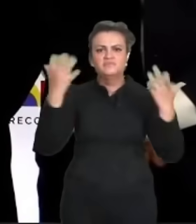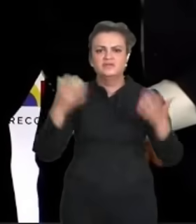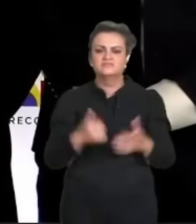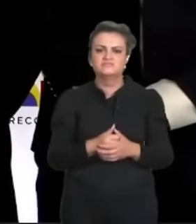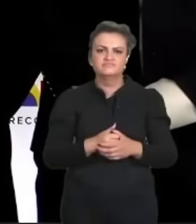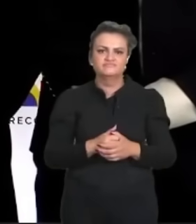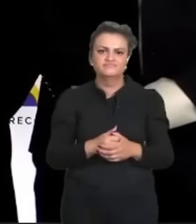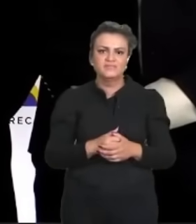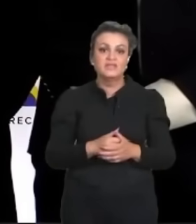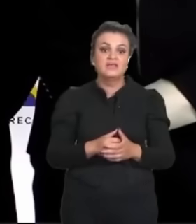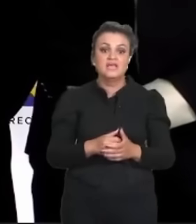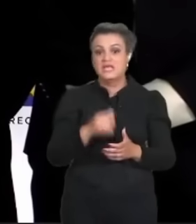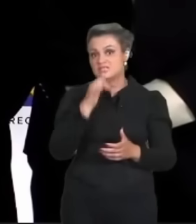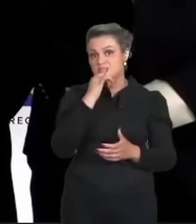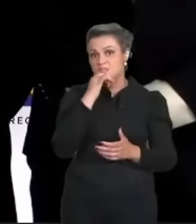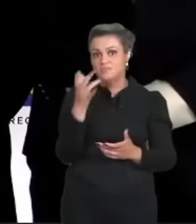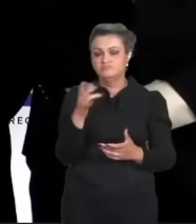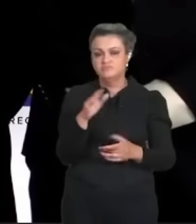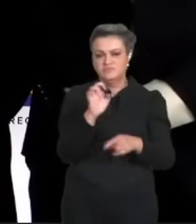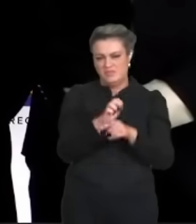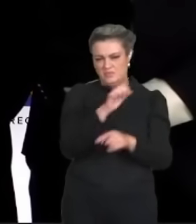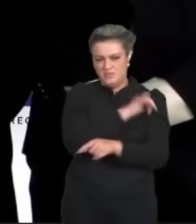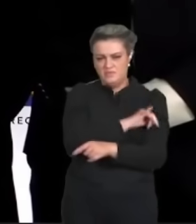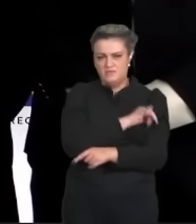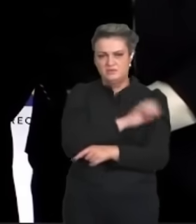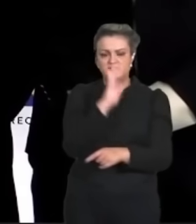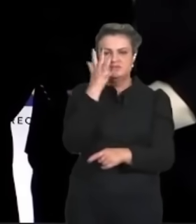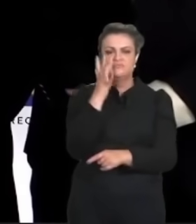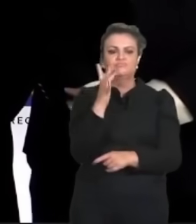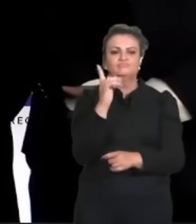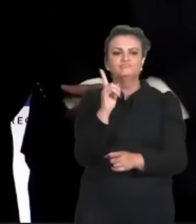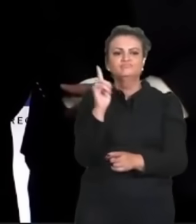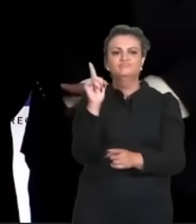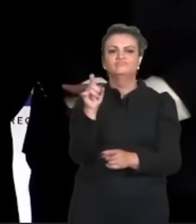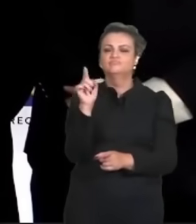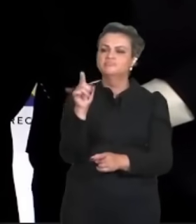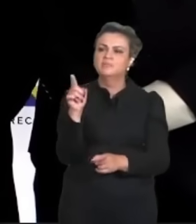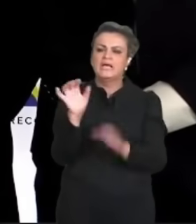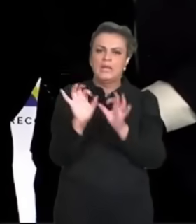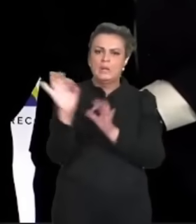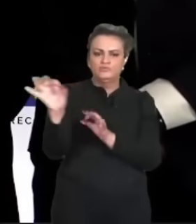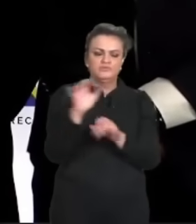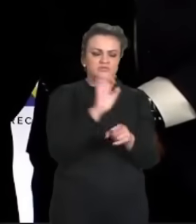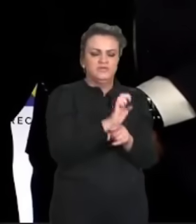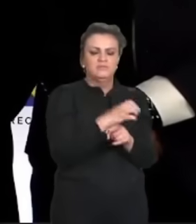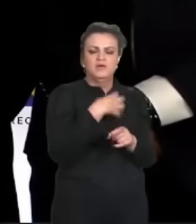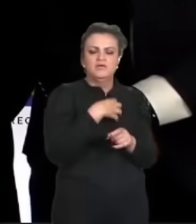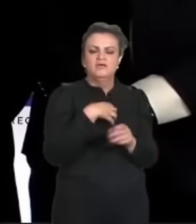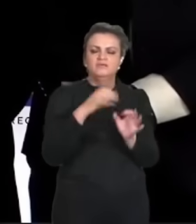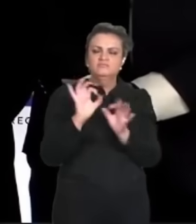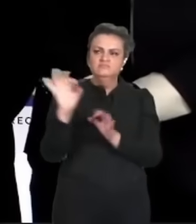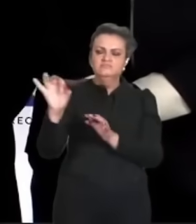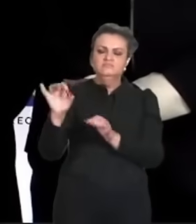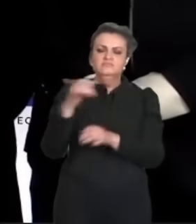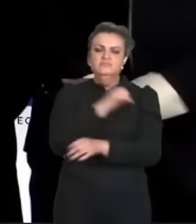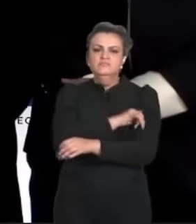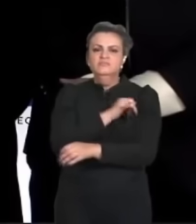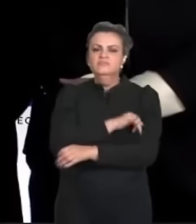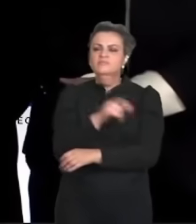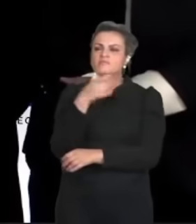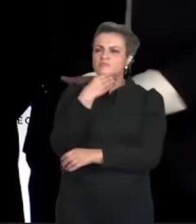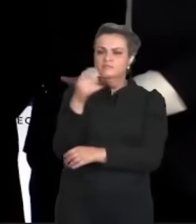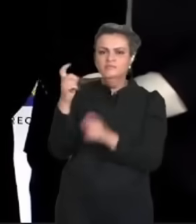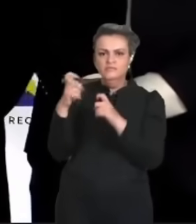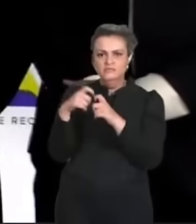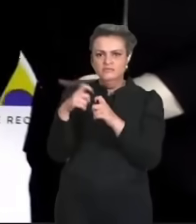e um desses fatos no Rio de Janeiro portanto distante aqui do território baiano o médico perceu da